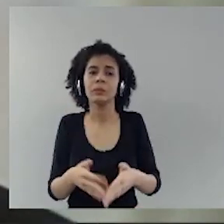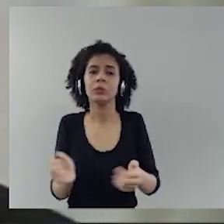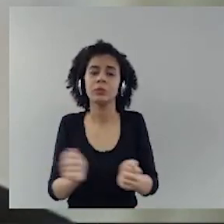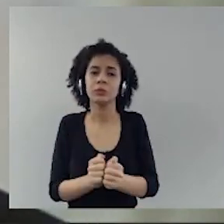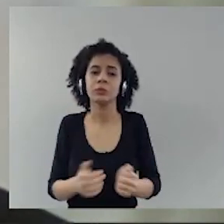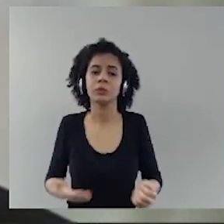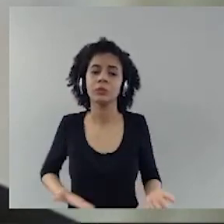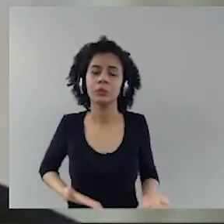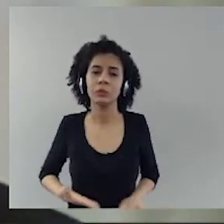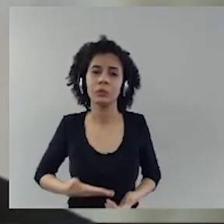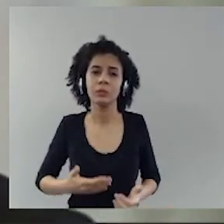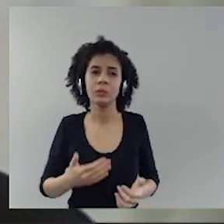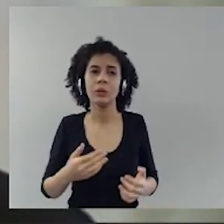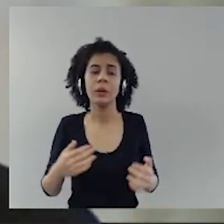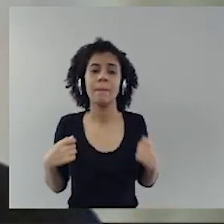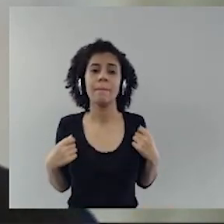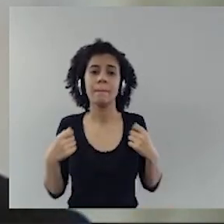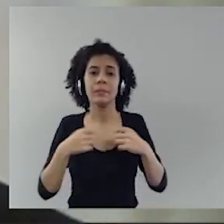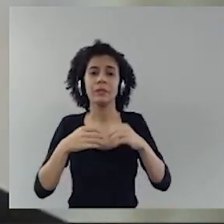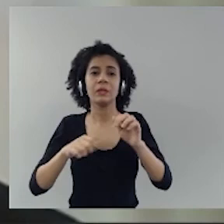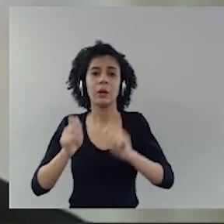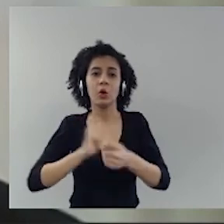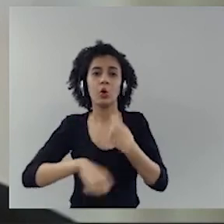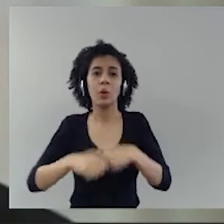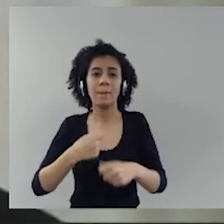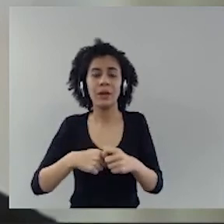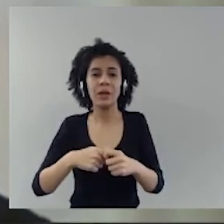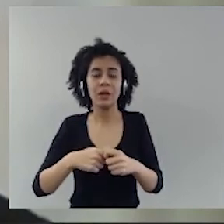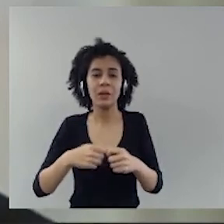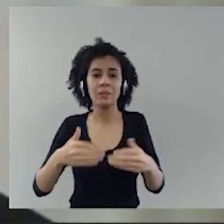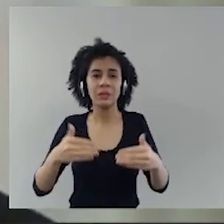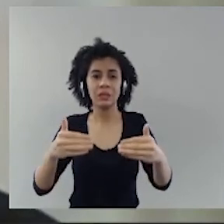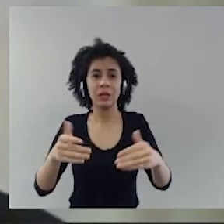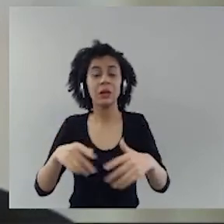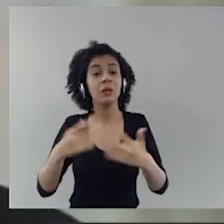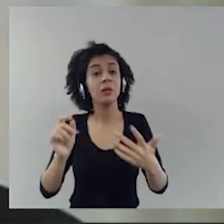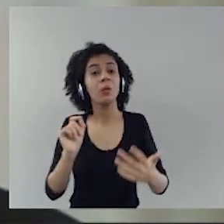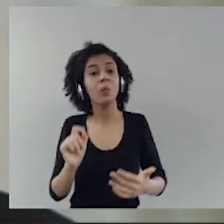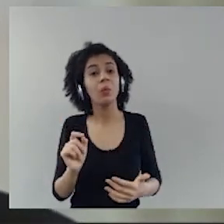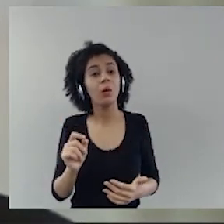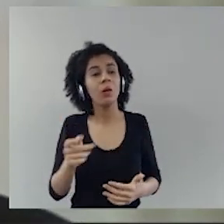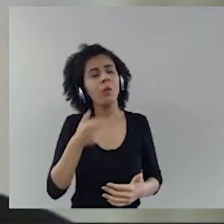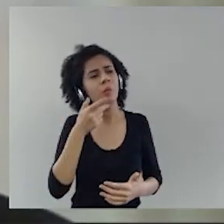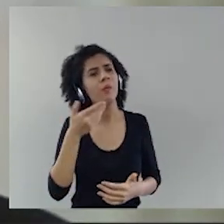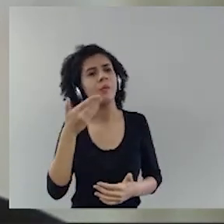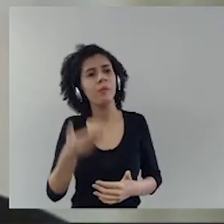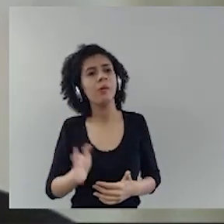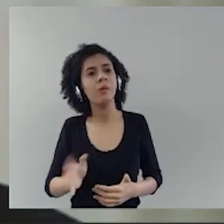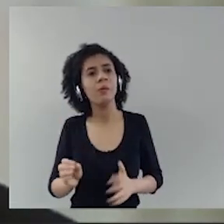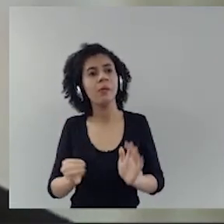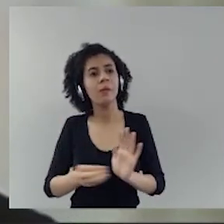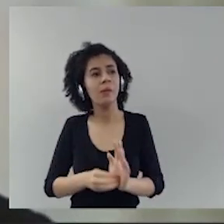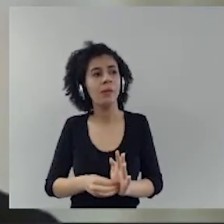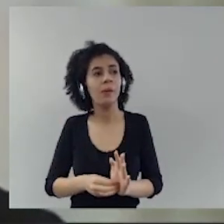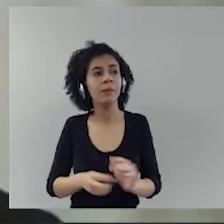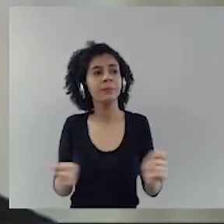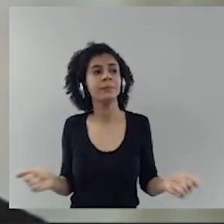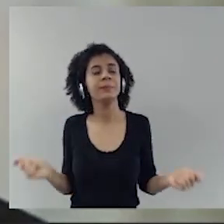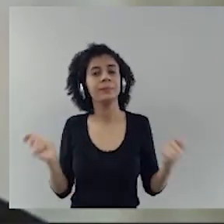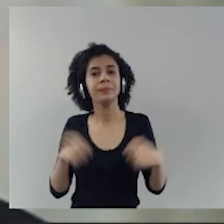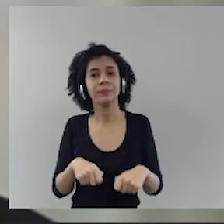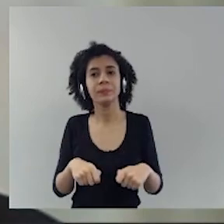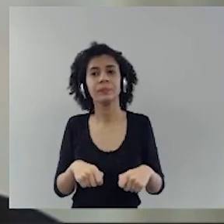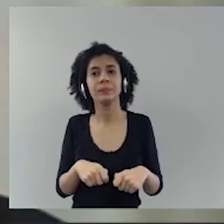o servidor do ministério da economia e ele me relatou aqui algo também que o marcelo neto já se alimentou a